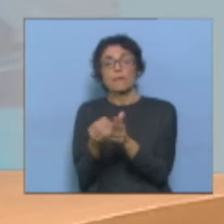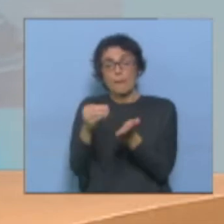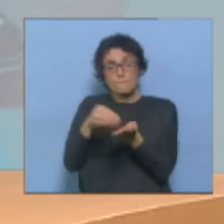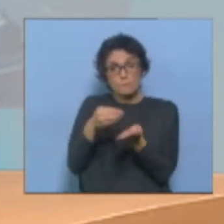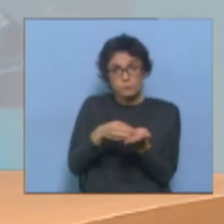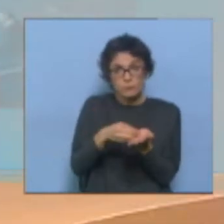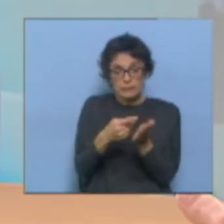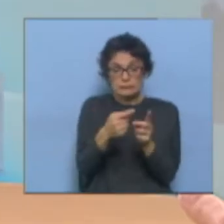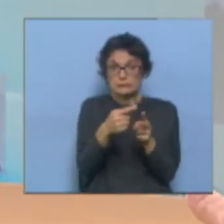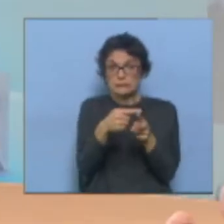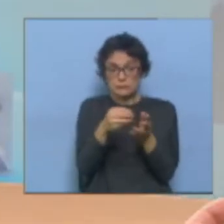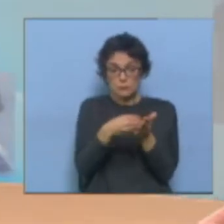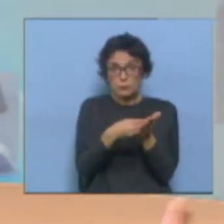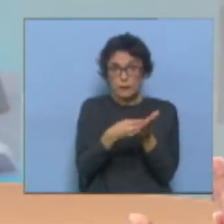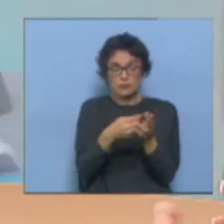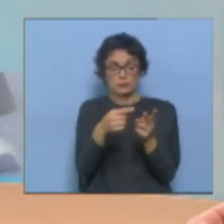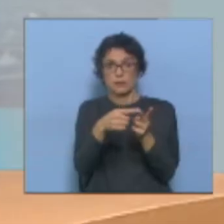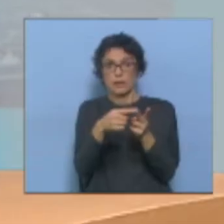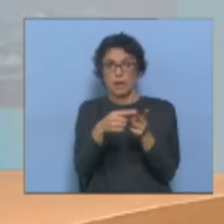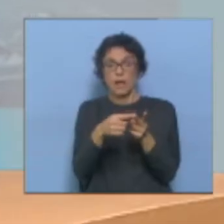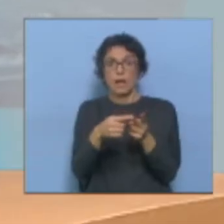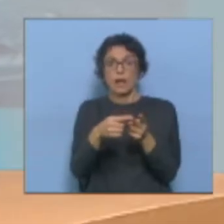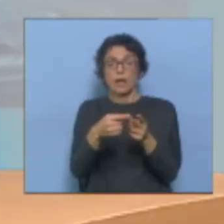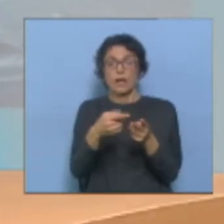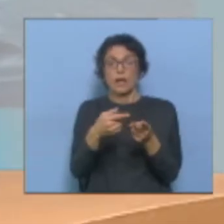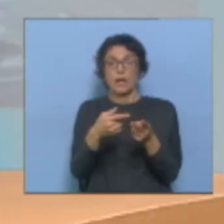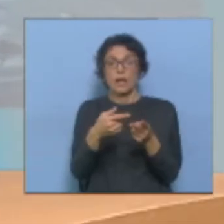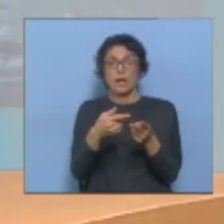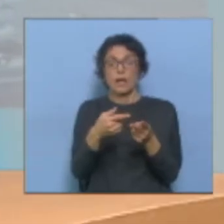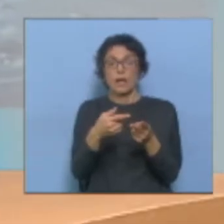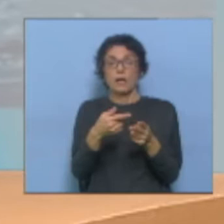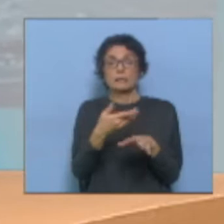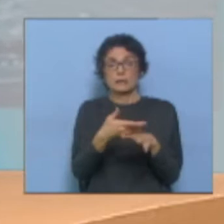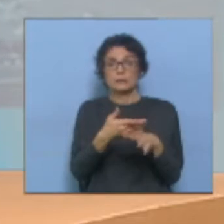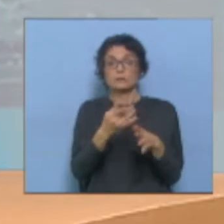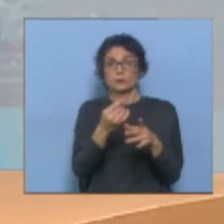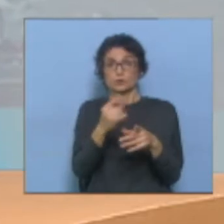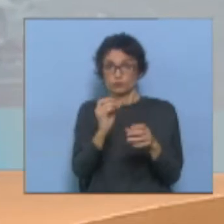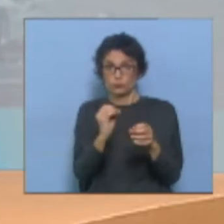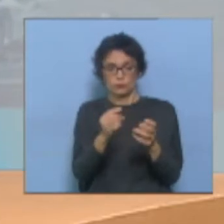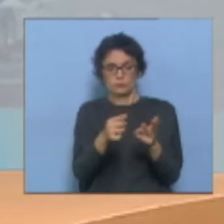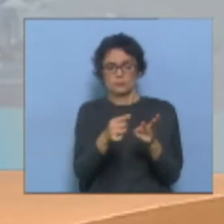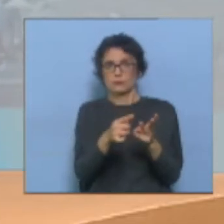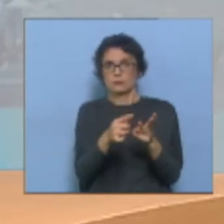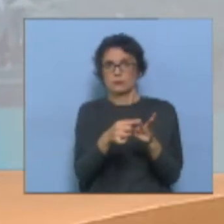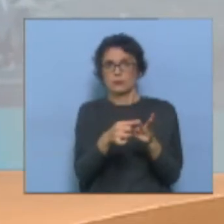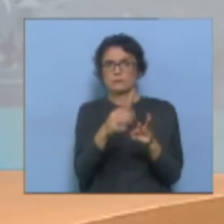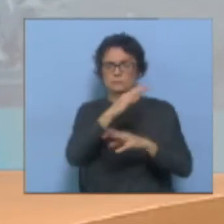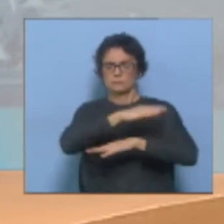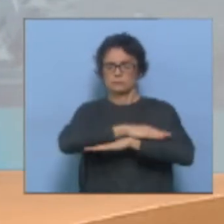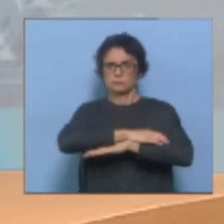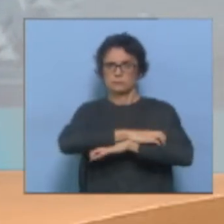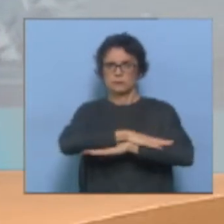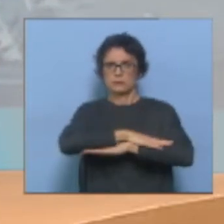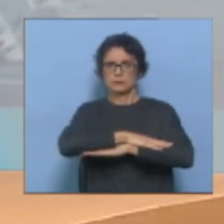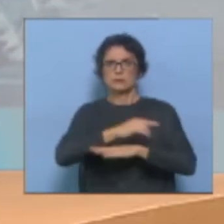nessas três atitudes. Nessas atitudes. Mas aquilo que é decisivo é esta vocação que Jesus dirige a cada um de nós. Isto é,